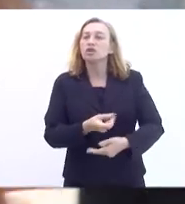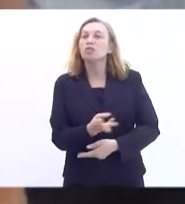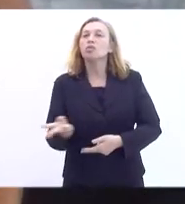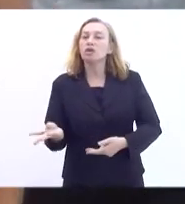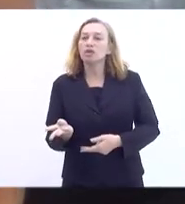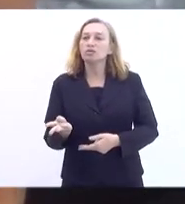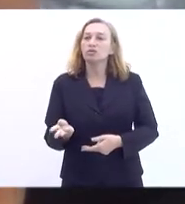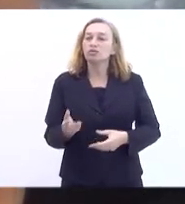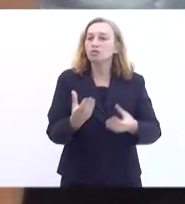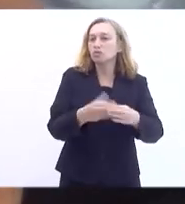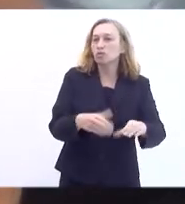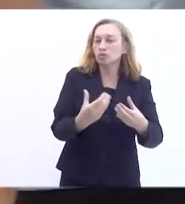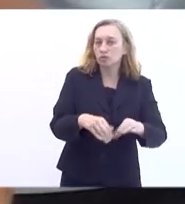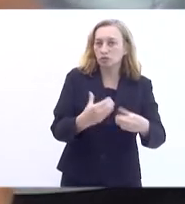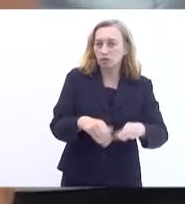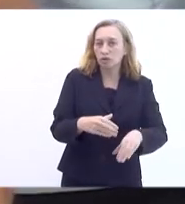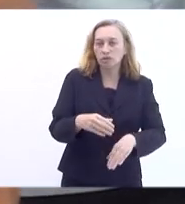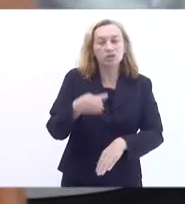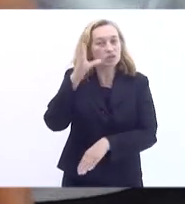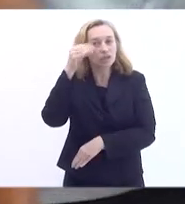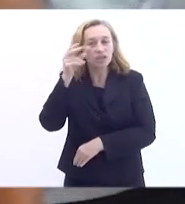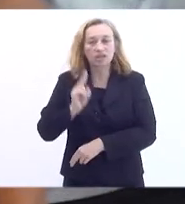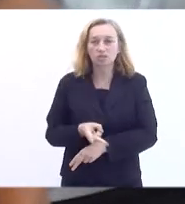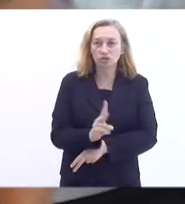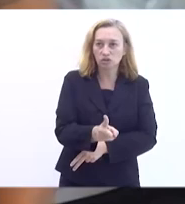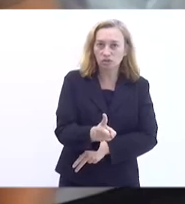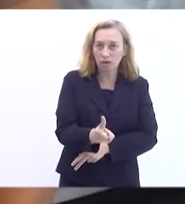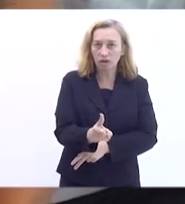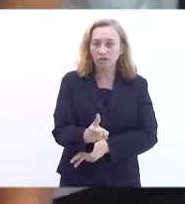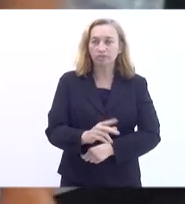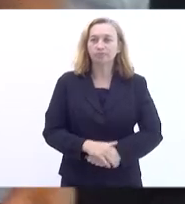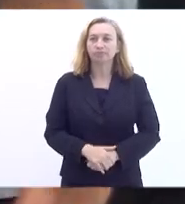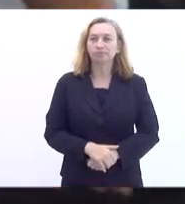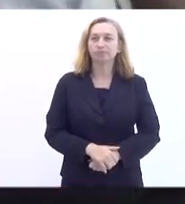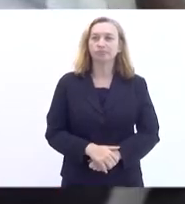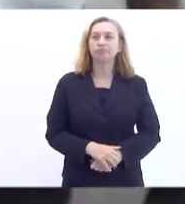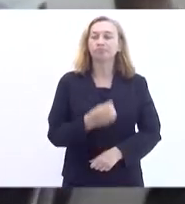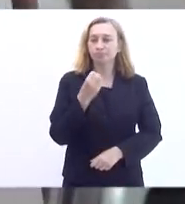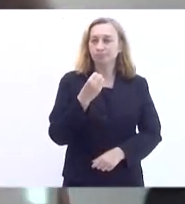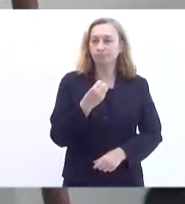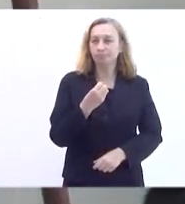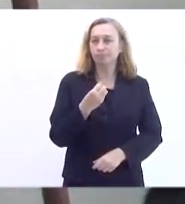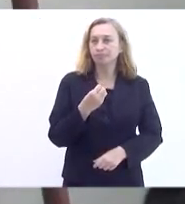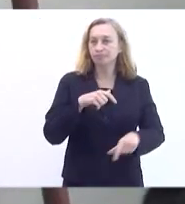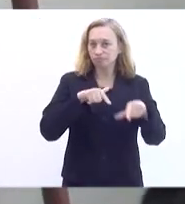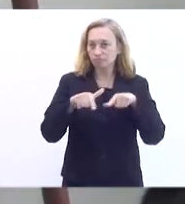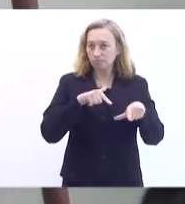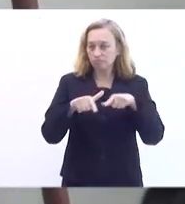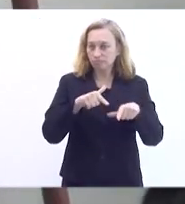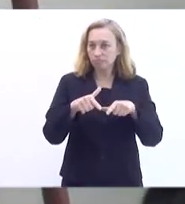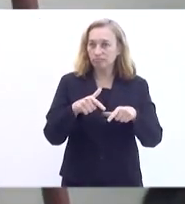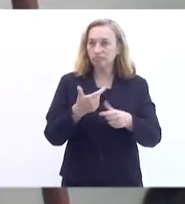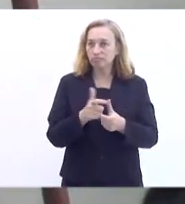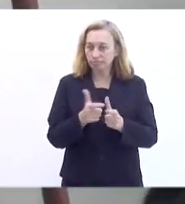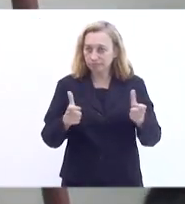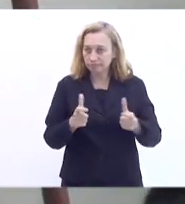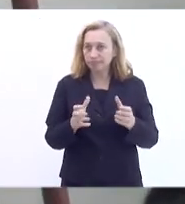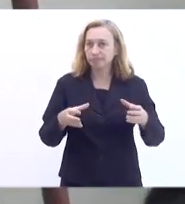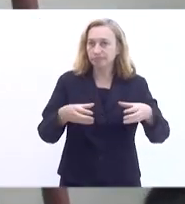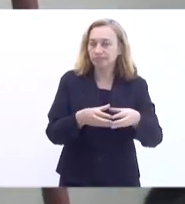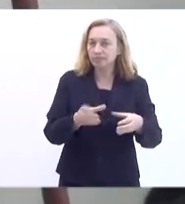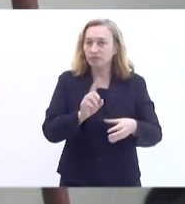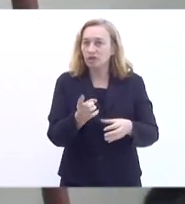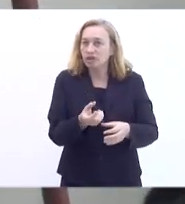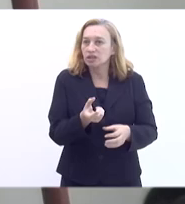vivos estão aptos têm e prossegue YouTube tem dado muito trabalho aqui a comissão porque não é só